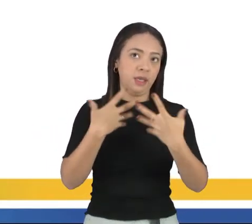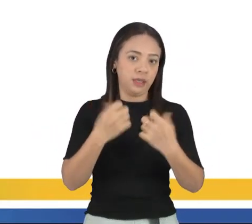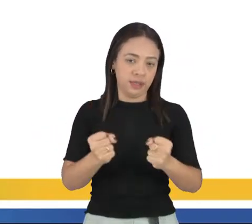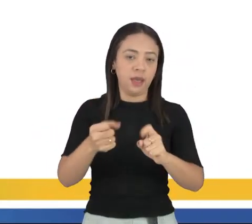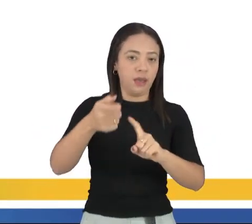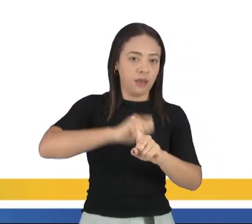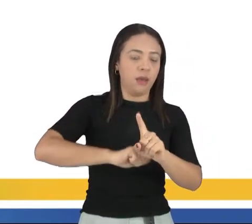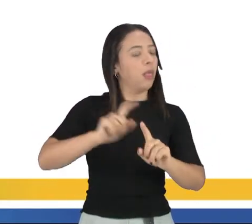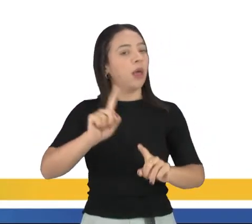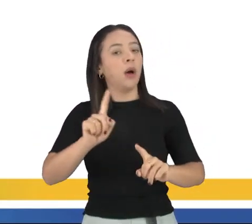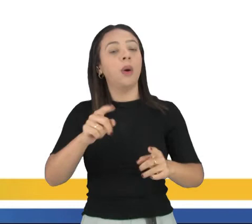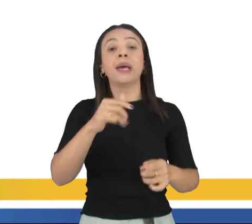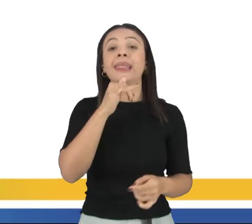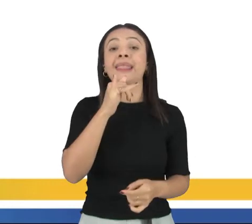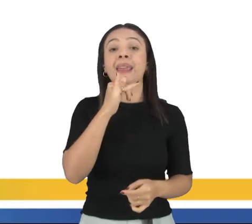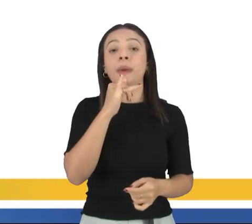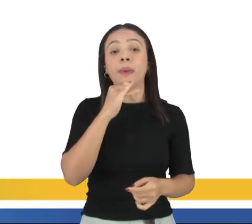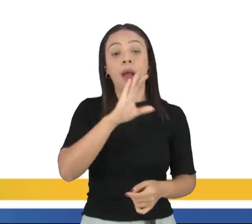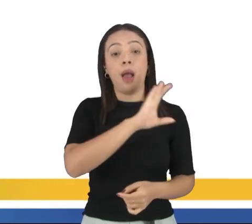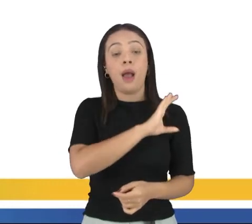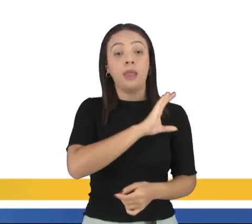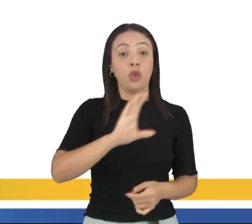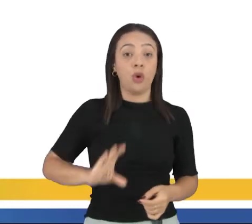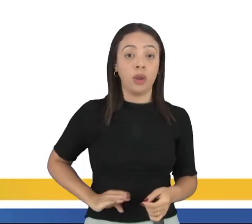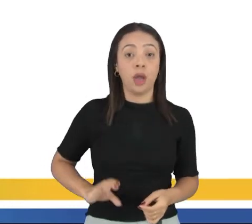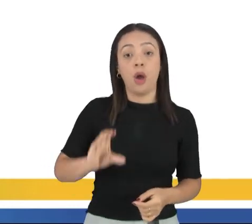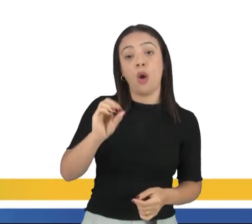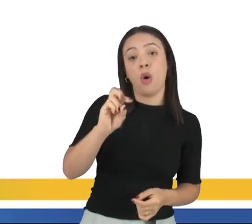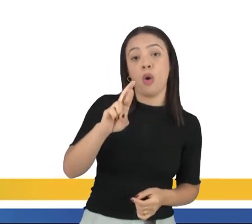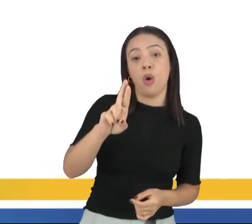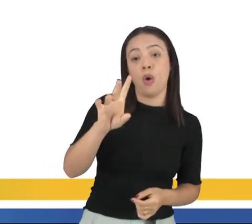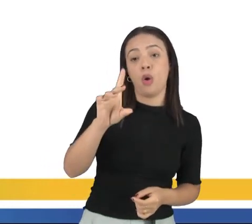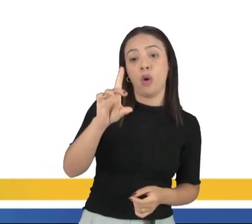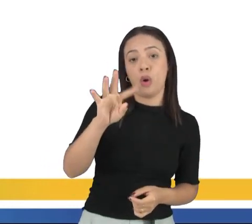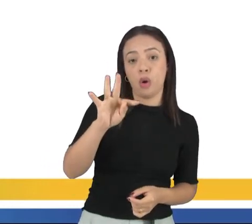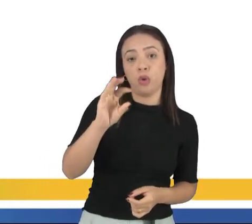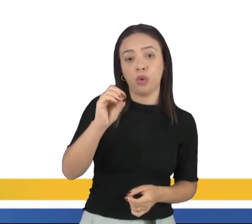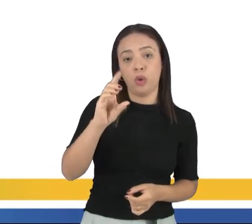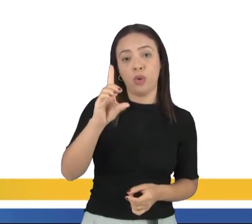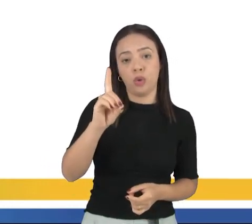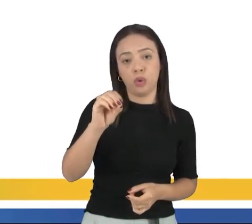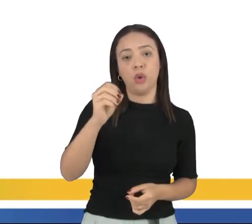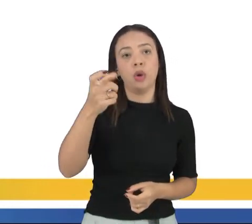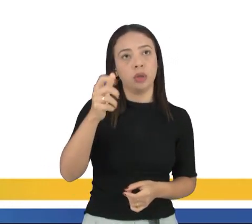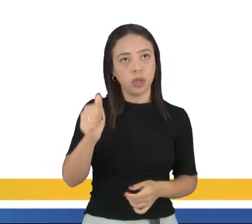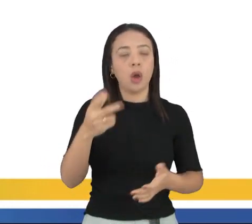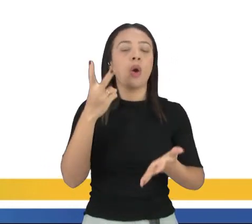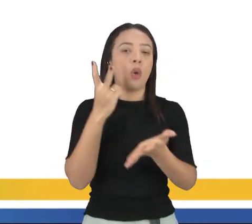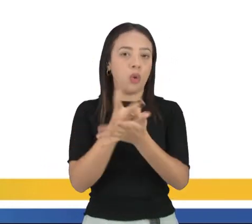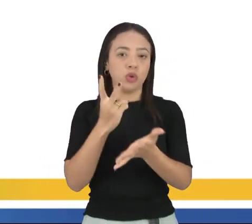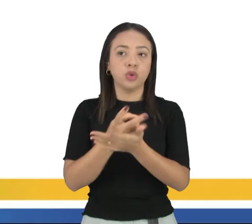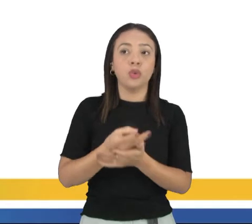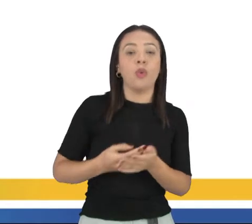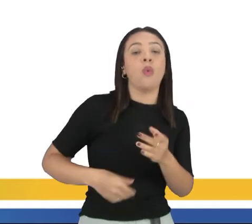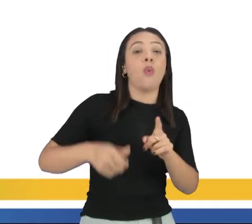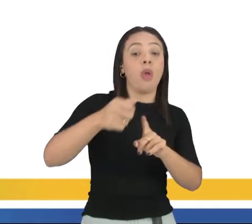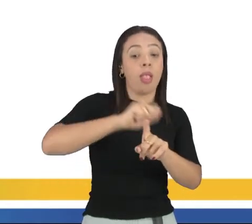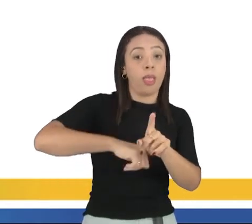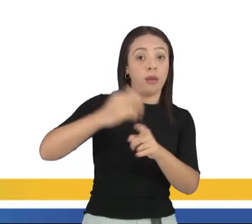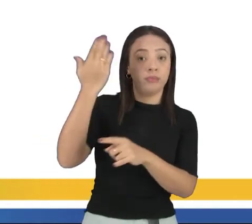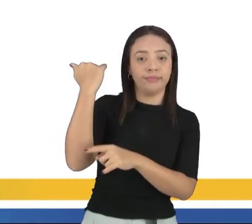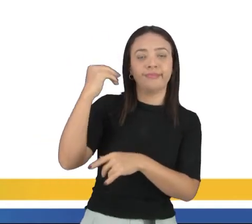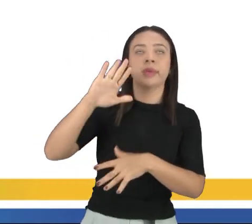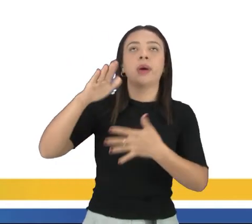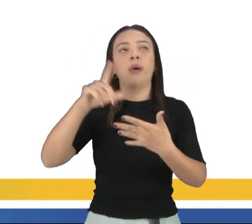Católica Ortodoxa não aderiu a reforma gregoriana né que e Manteve então o calendário Juliano Então pessoal A